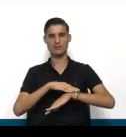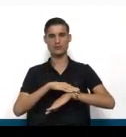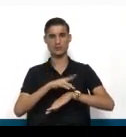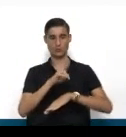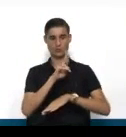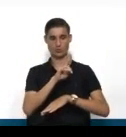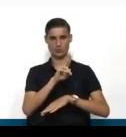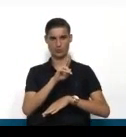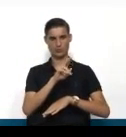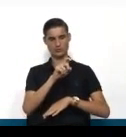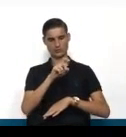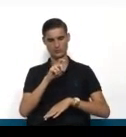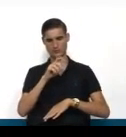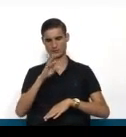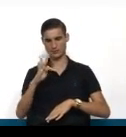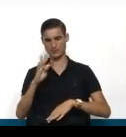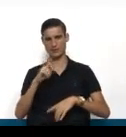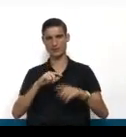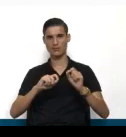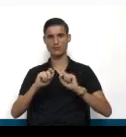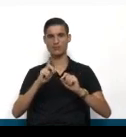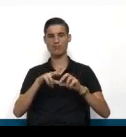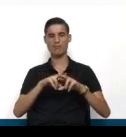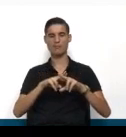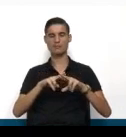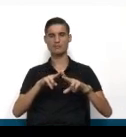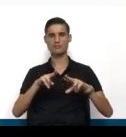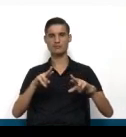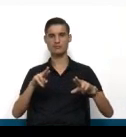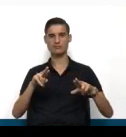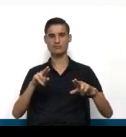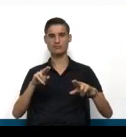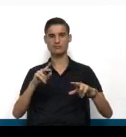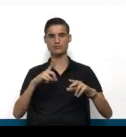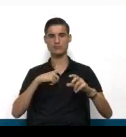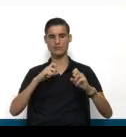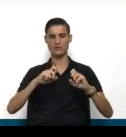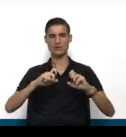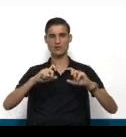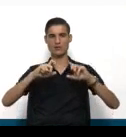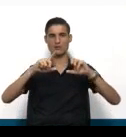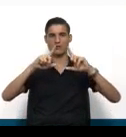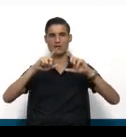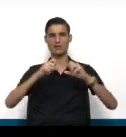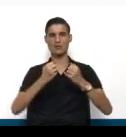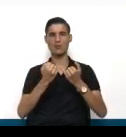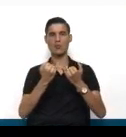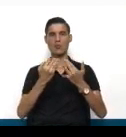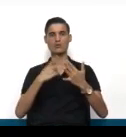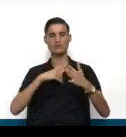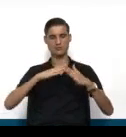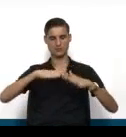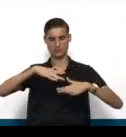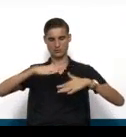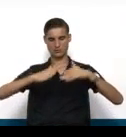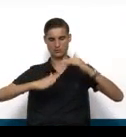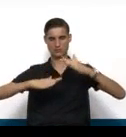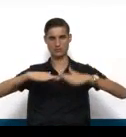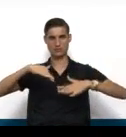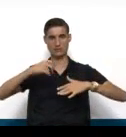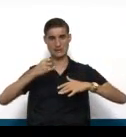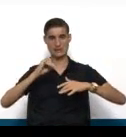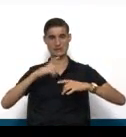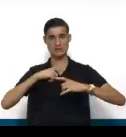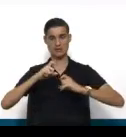u de x e t vai ser igual a altura que aquela corda vai atingir naquele